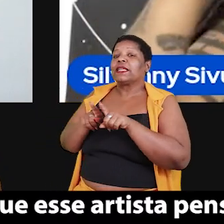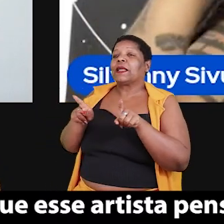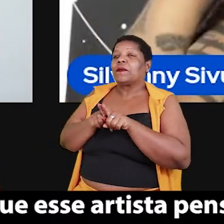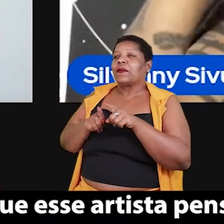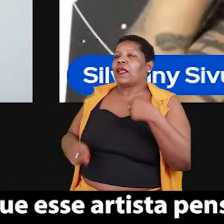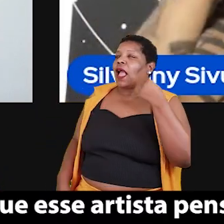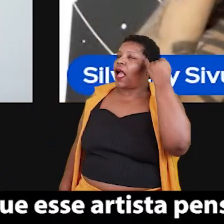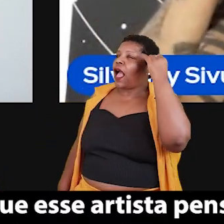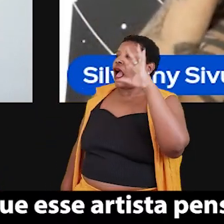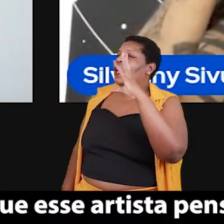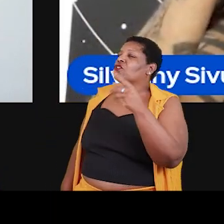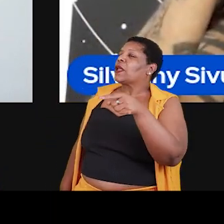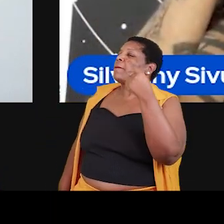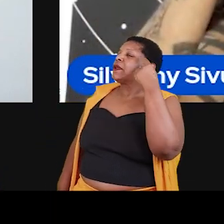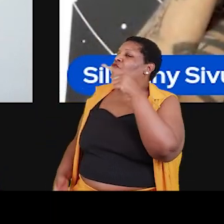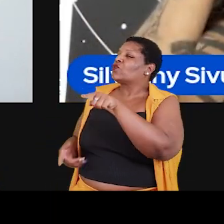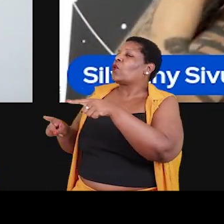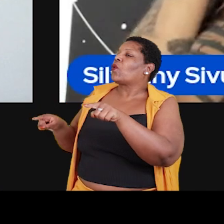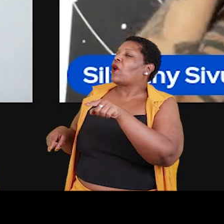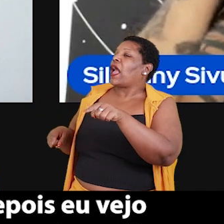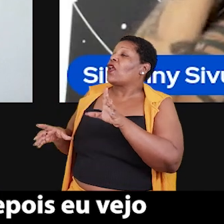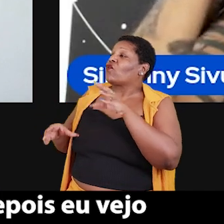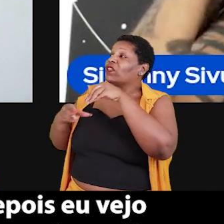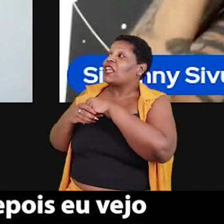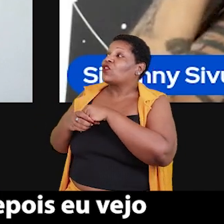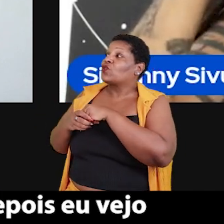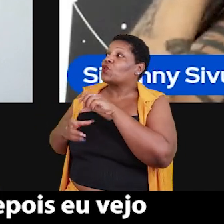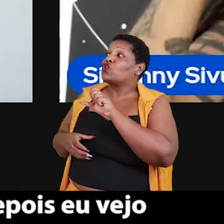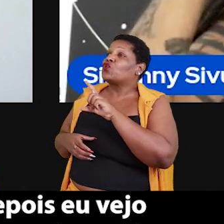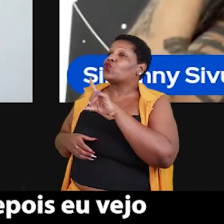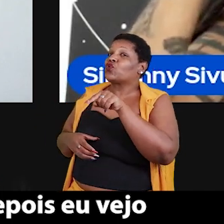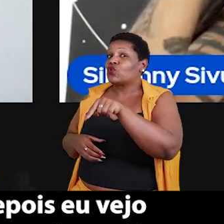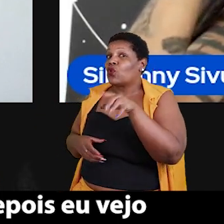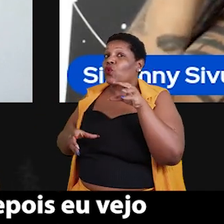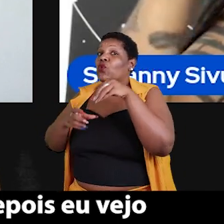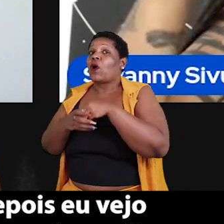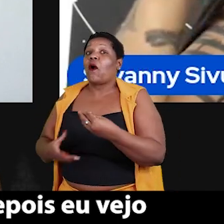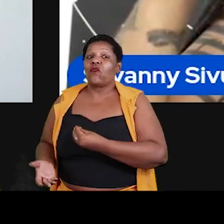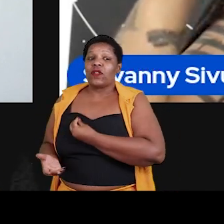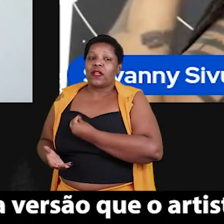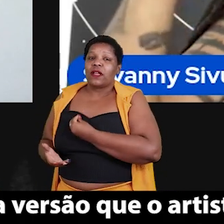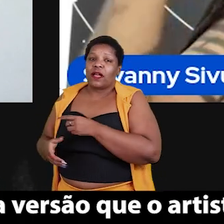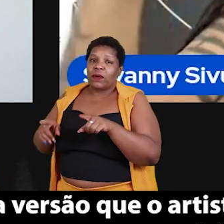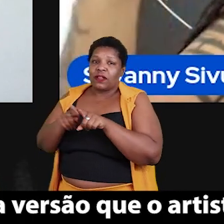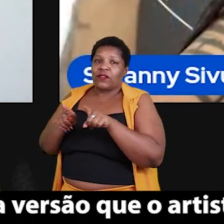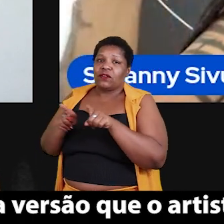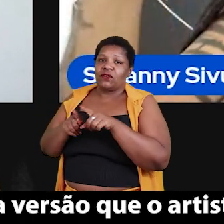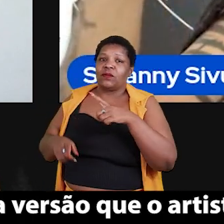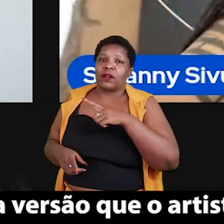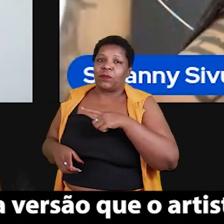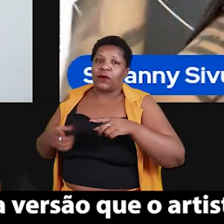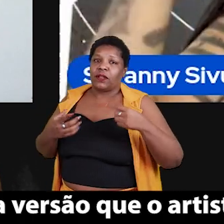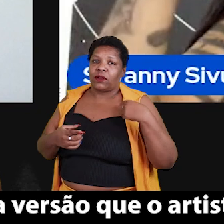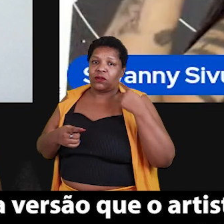artista pensou naquela gravação. Aí depois eu vejo esse ao vivo, né? E aí eu